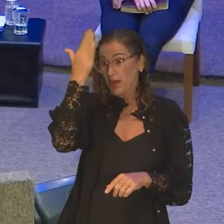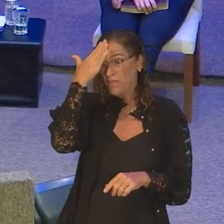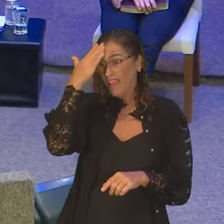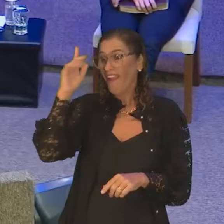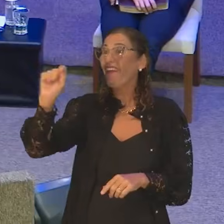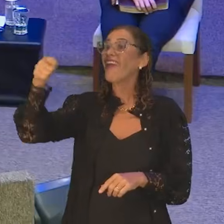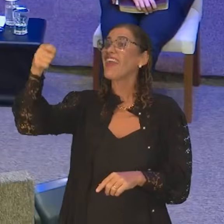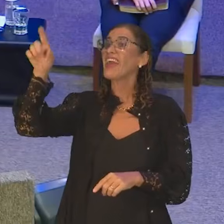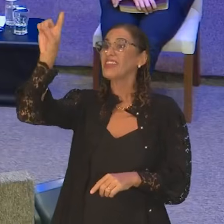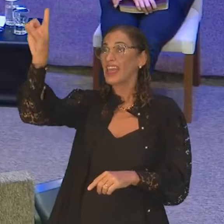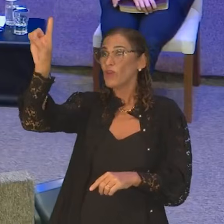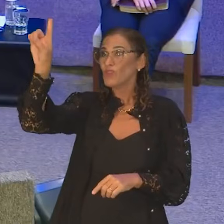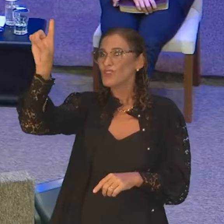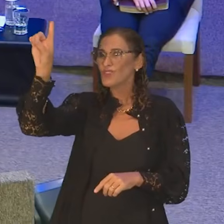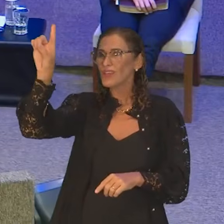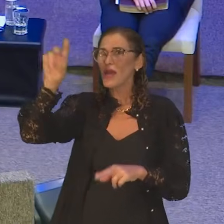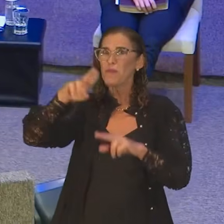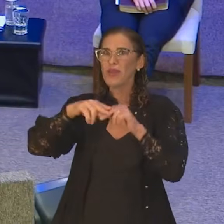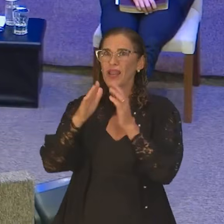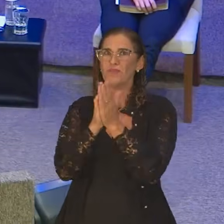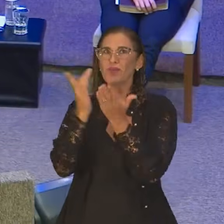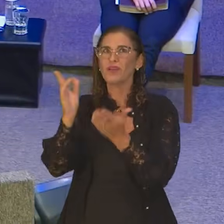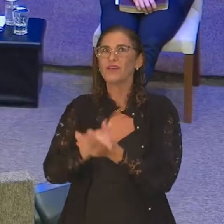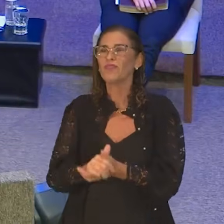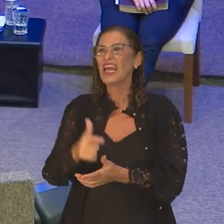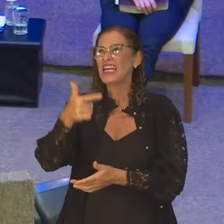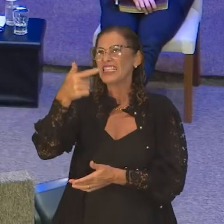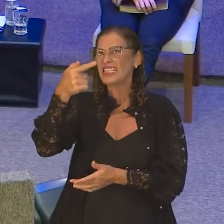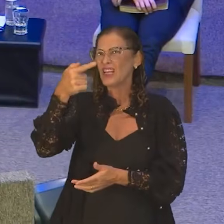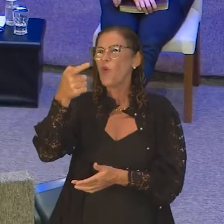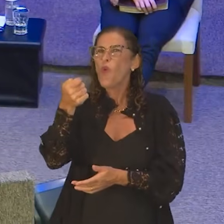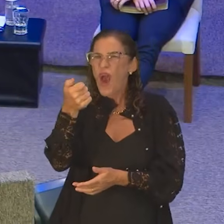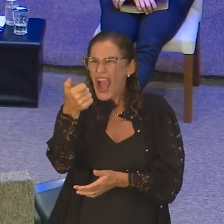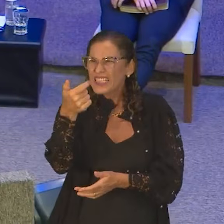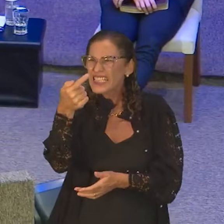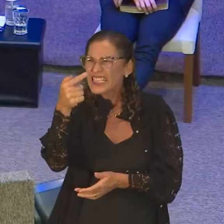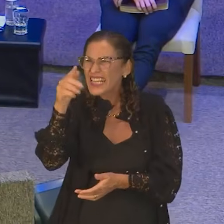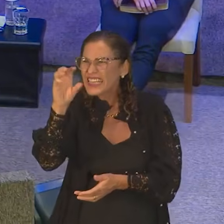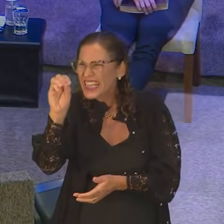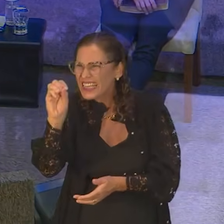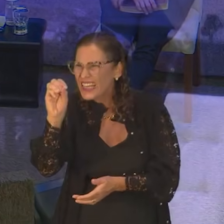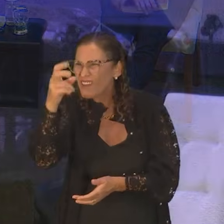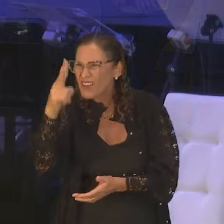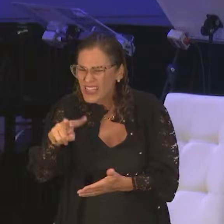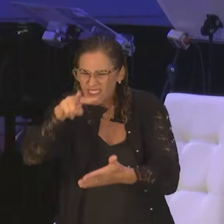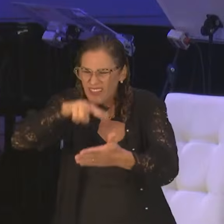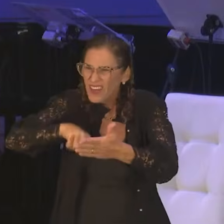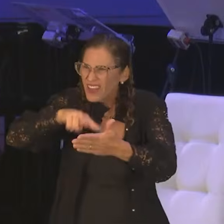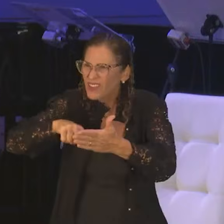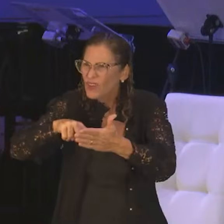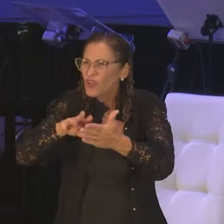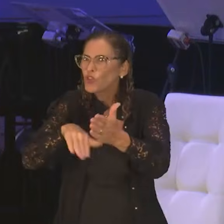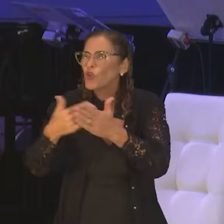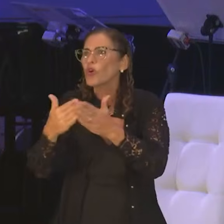Por isso eu procurei conhecer a Deus. Até hoje, 70 vezes quase, conheço.